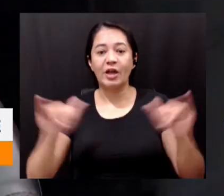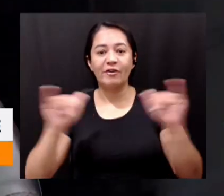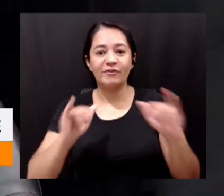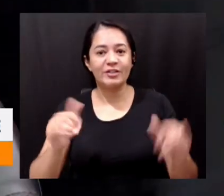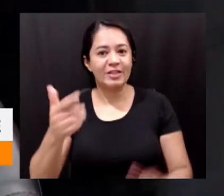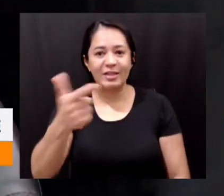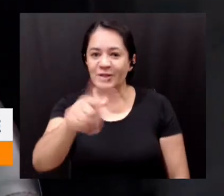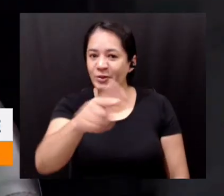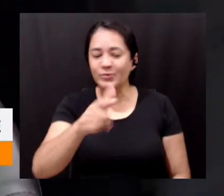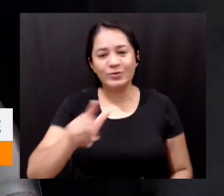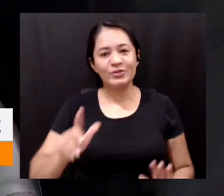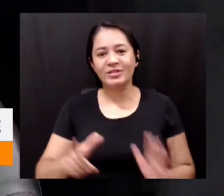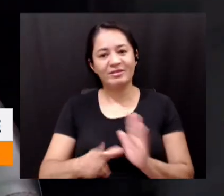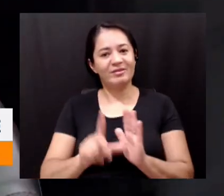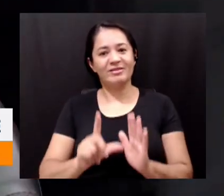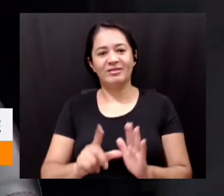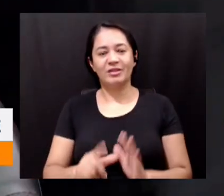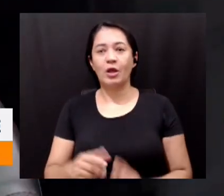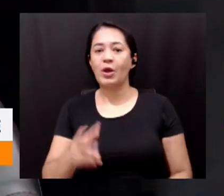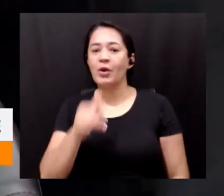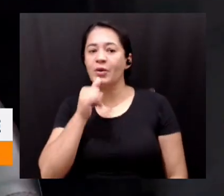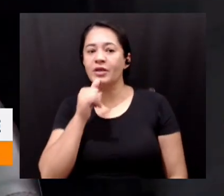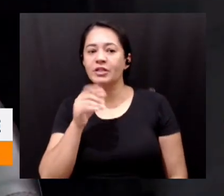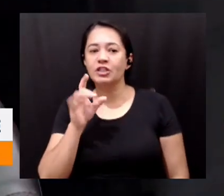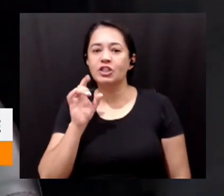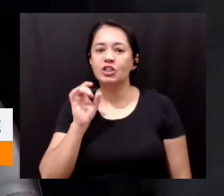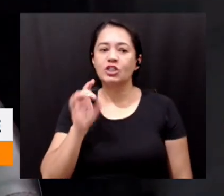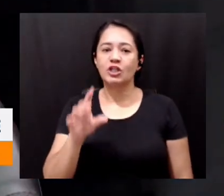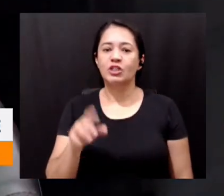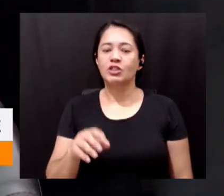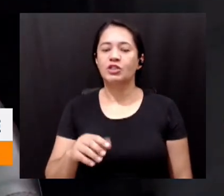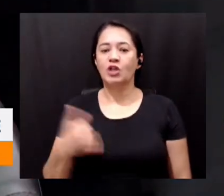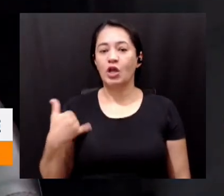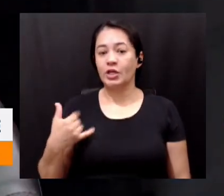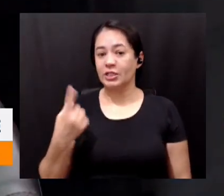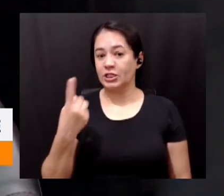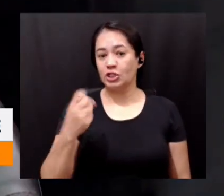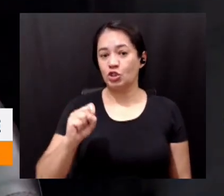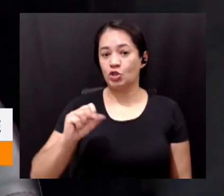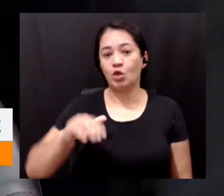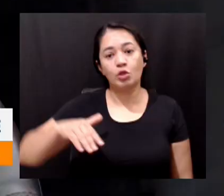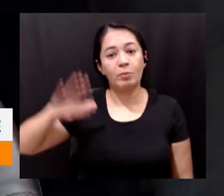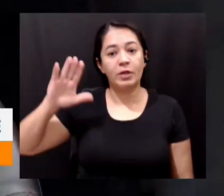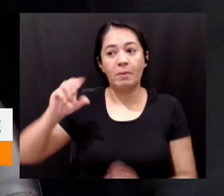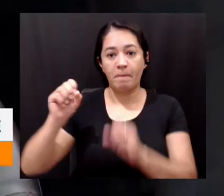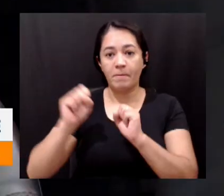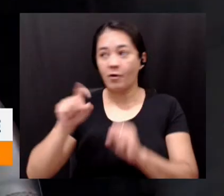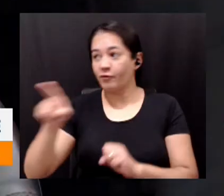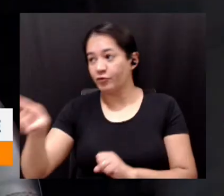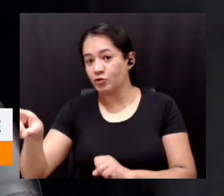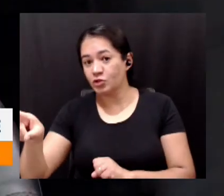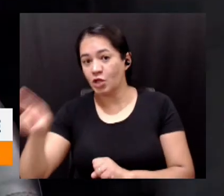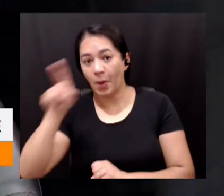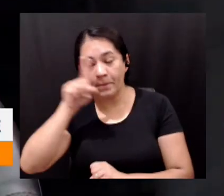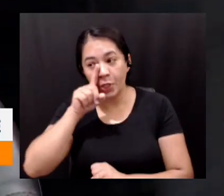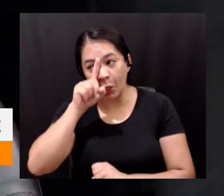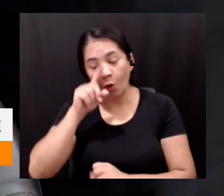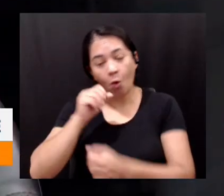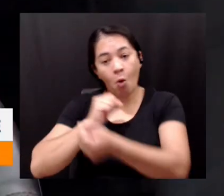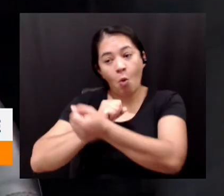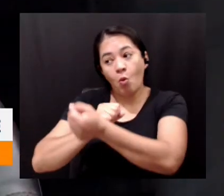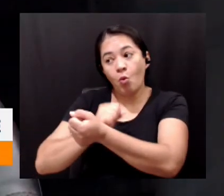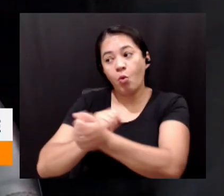por exemplo, olha, só permitido para maiores de 18 anos, você corre o risco de viciar